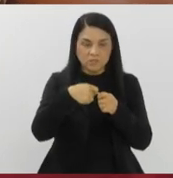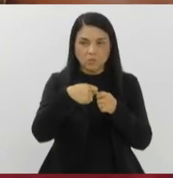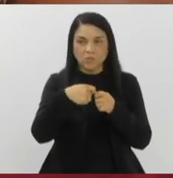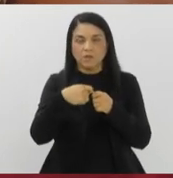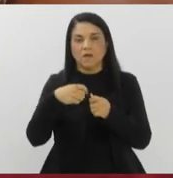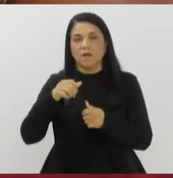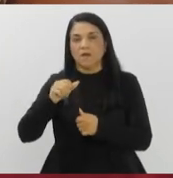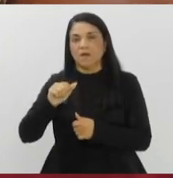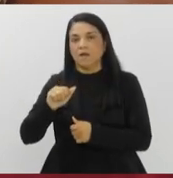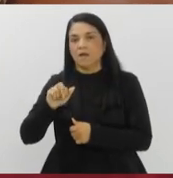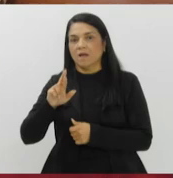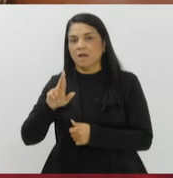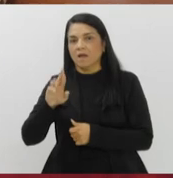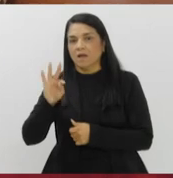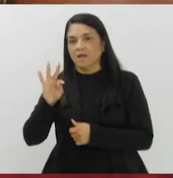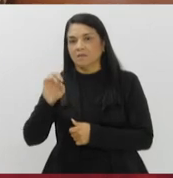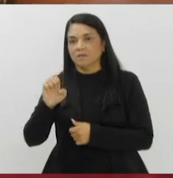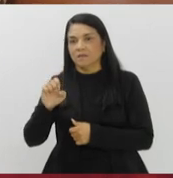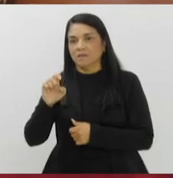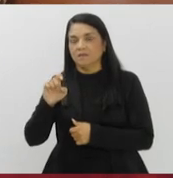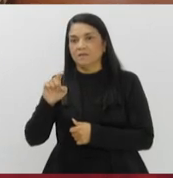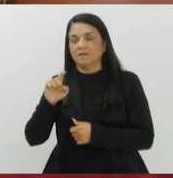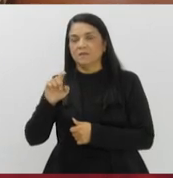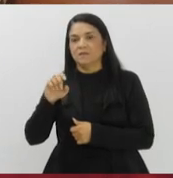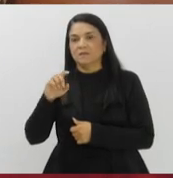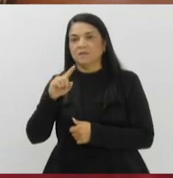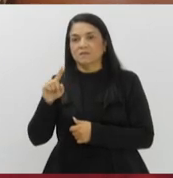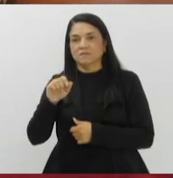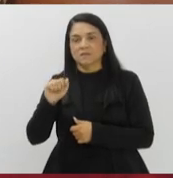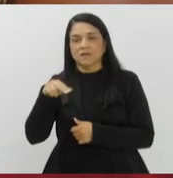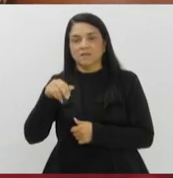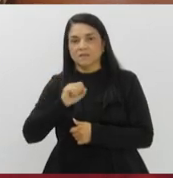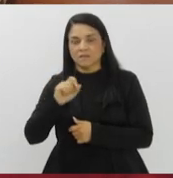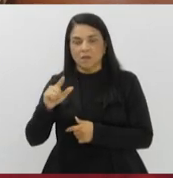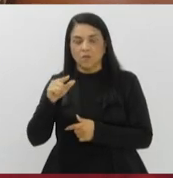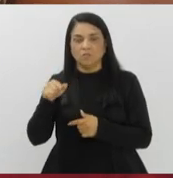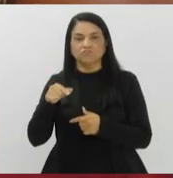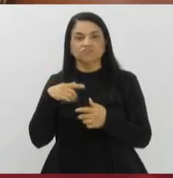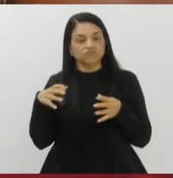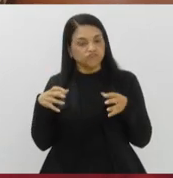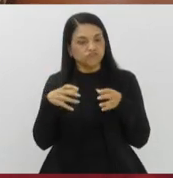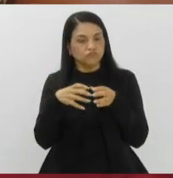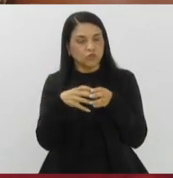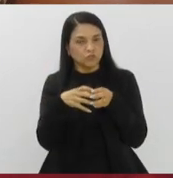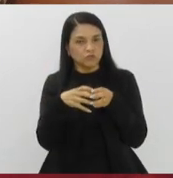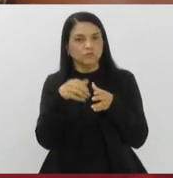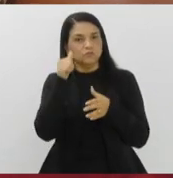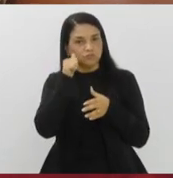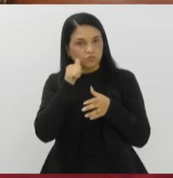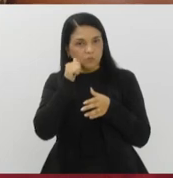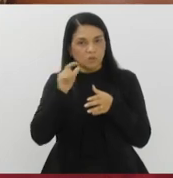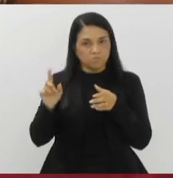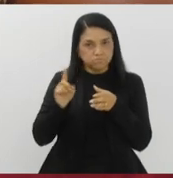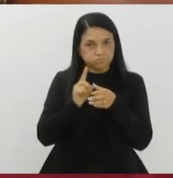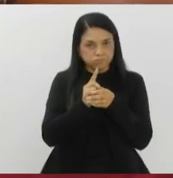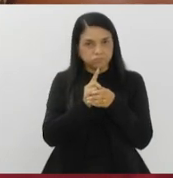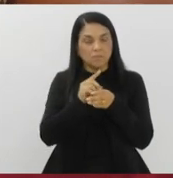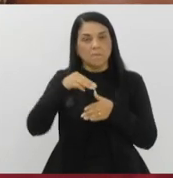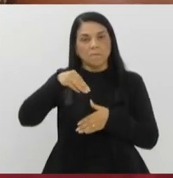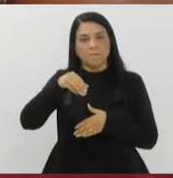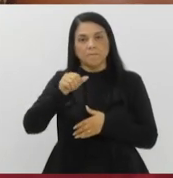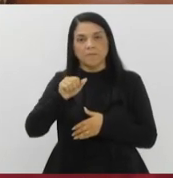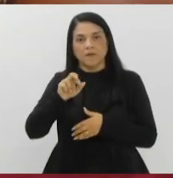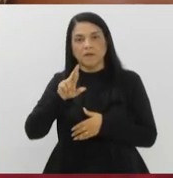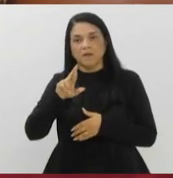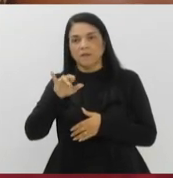né, sempre tem uma discriminação. Eu faço parte de um coletivo de mulheres, né, de marisqueiras da